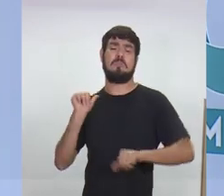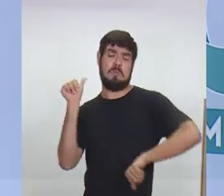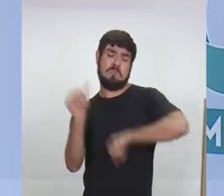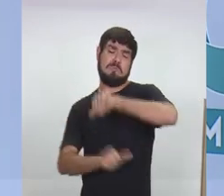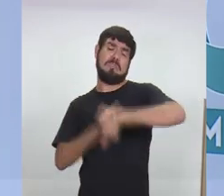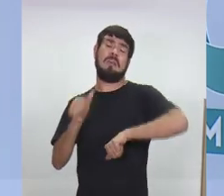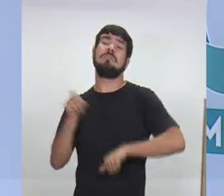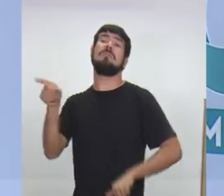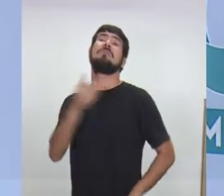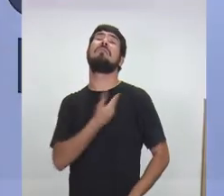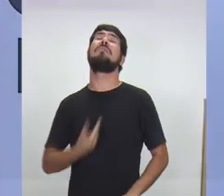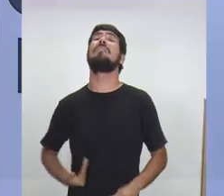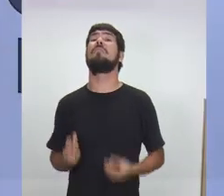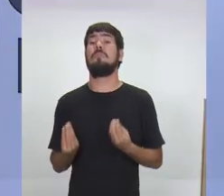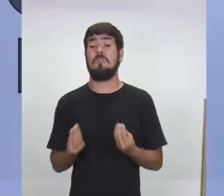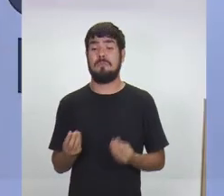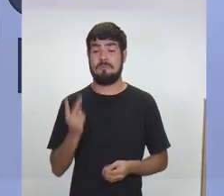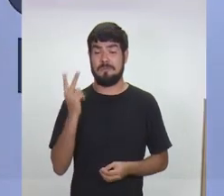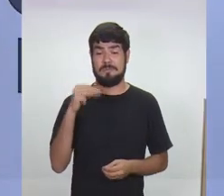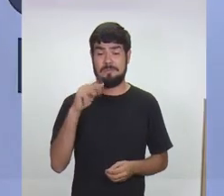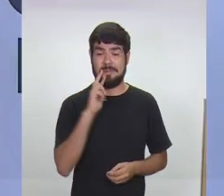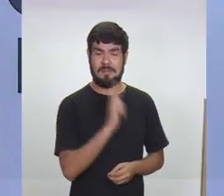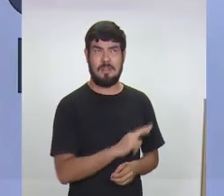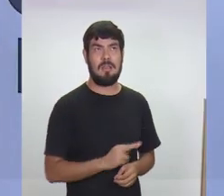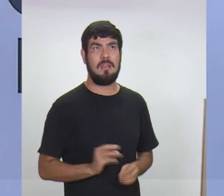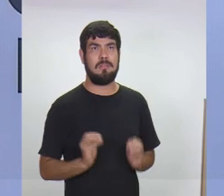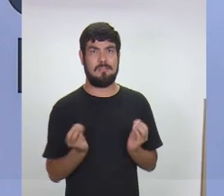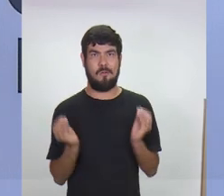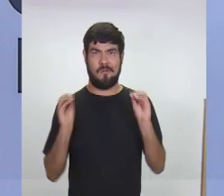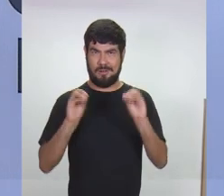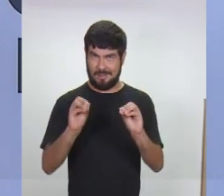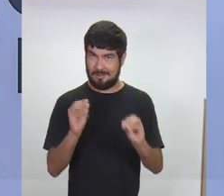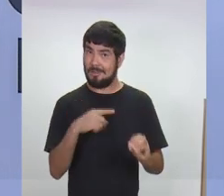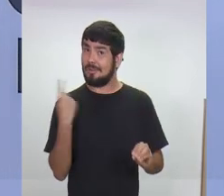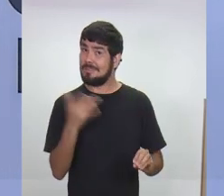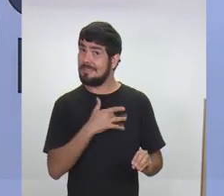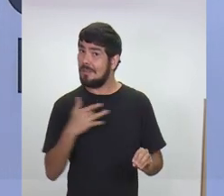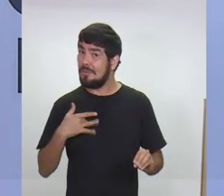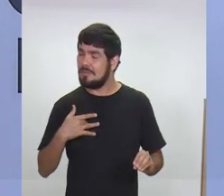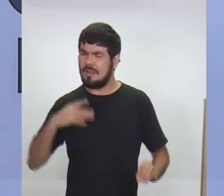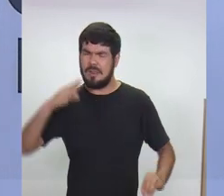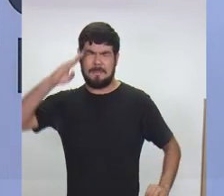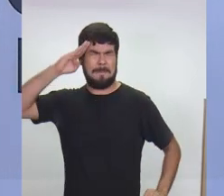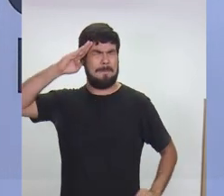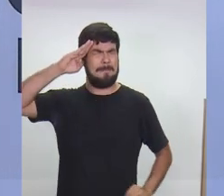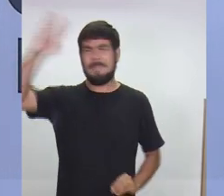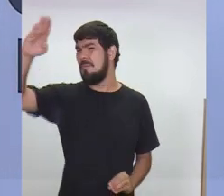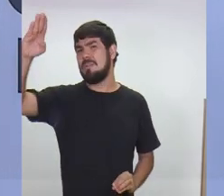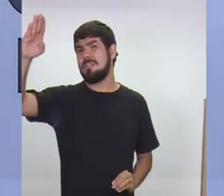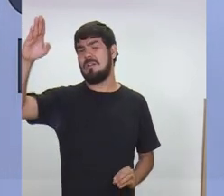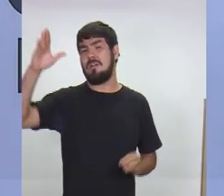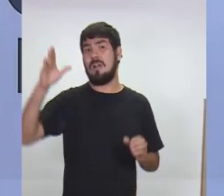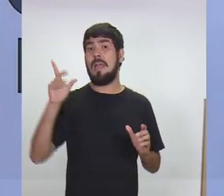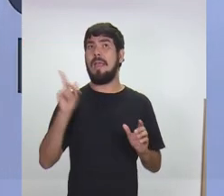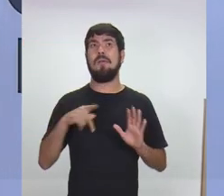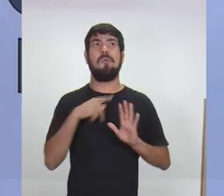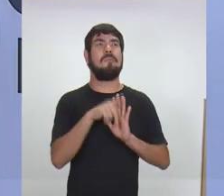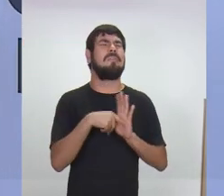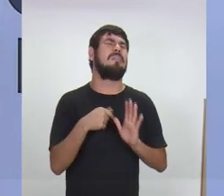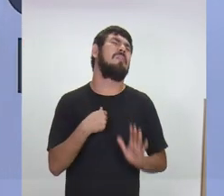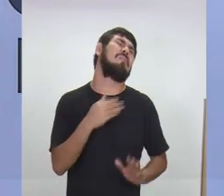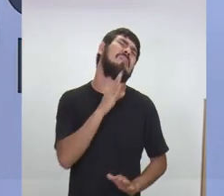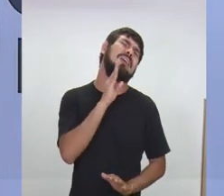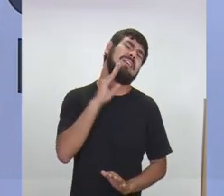dois minutos para a resposta eu tenho colocado que a nossa saúde ela é primordial e é um dos nossos projetos que eu conheço de